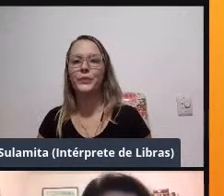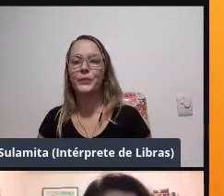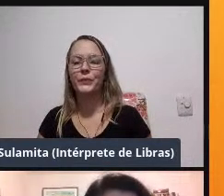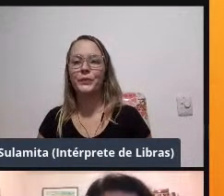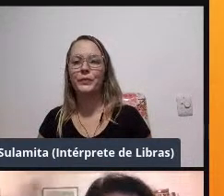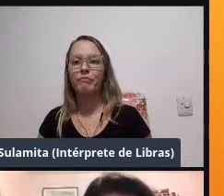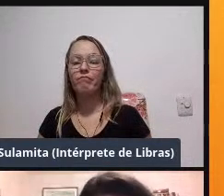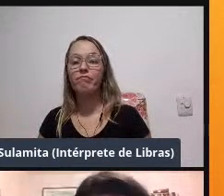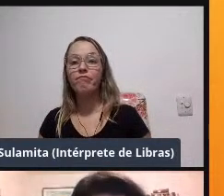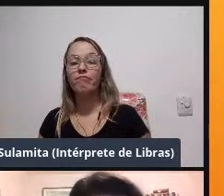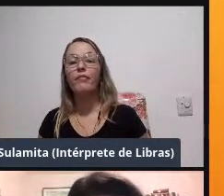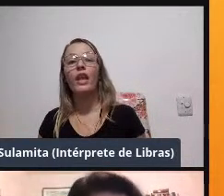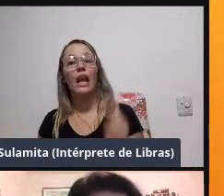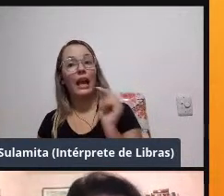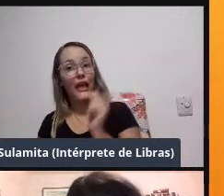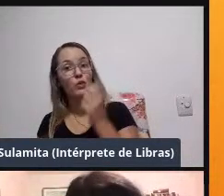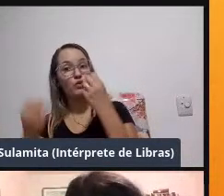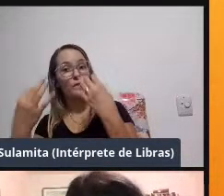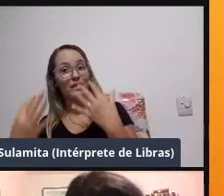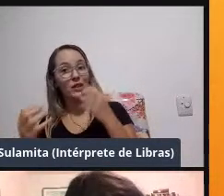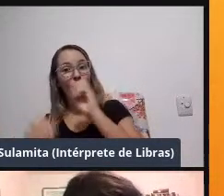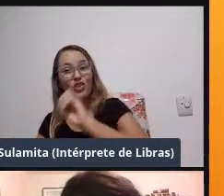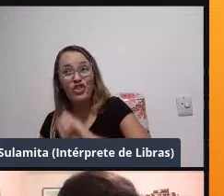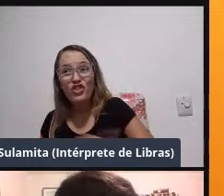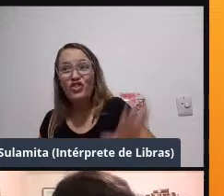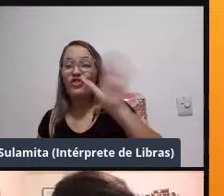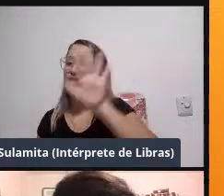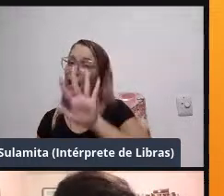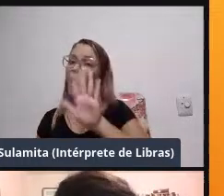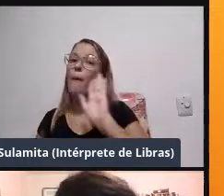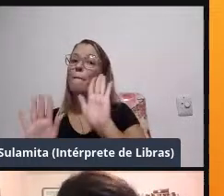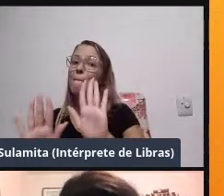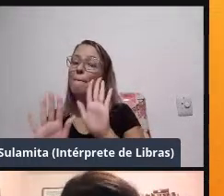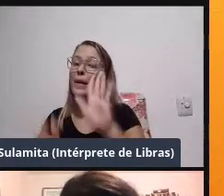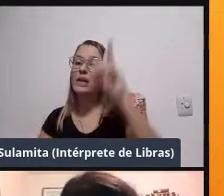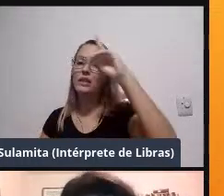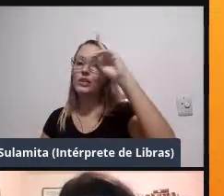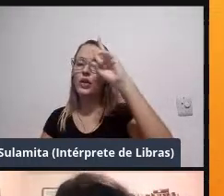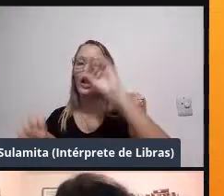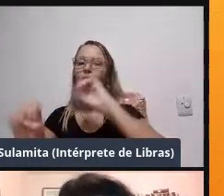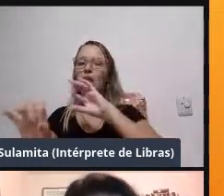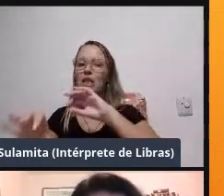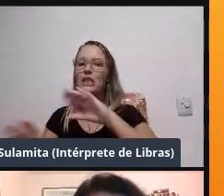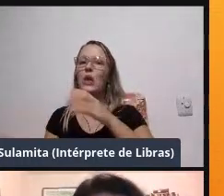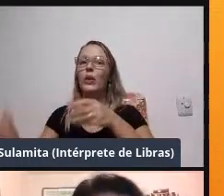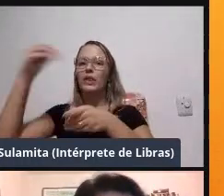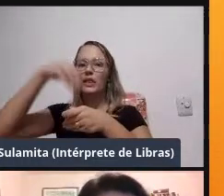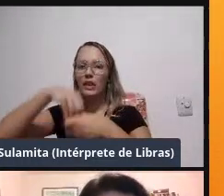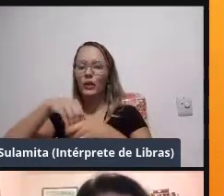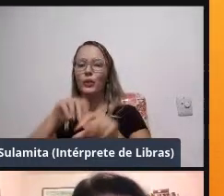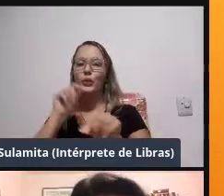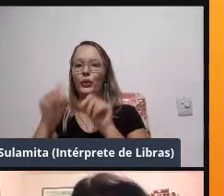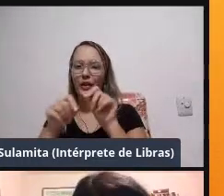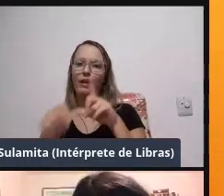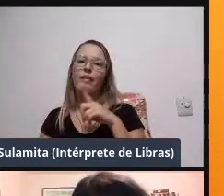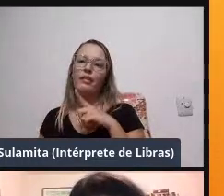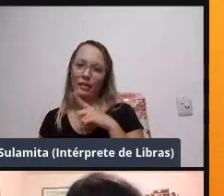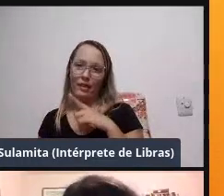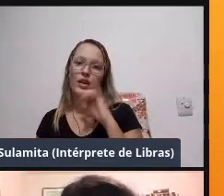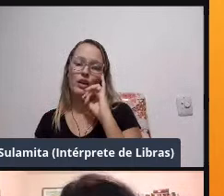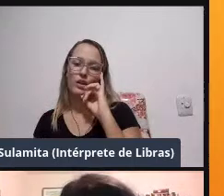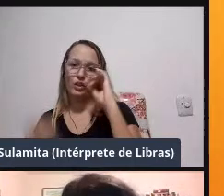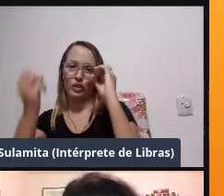Isso é a explicação geral. E na história da educação, né, como questões inerentes à história da educação, havia um discurso de que não